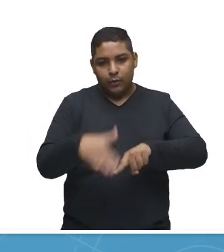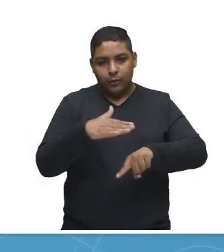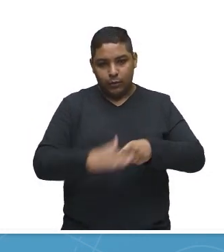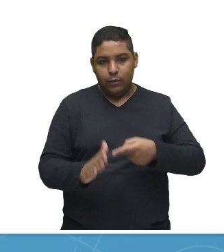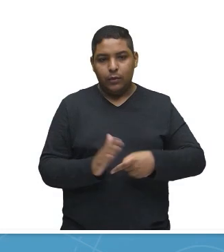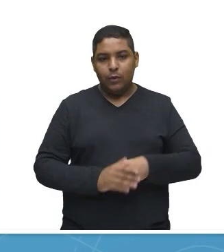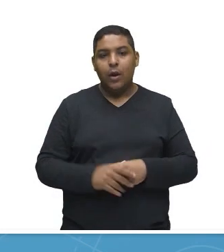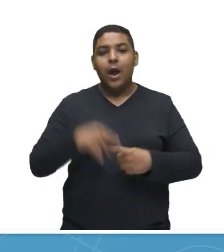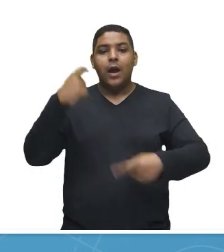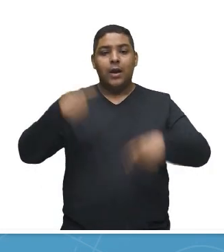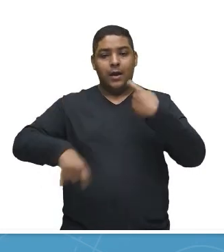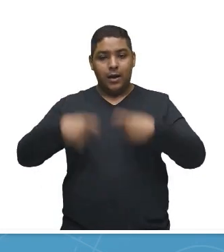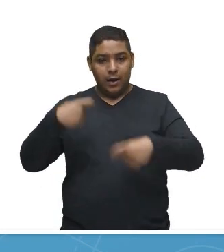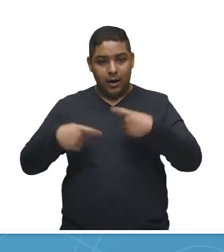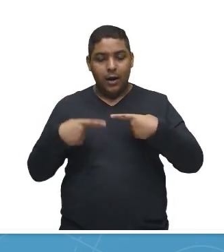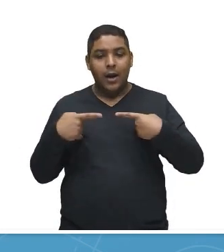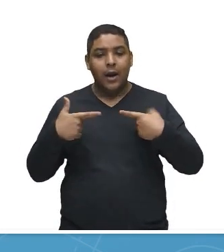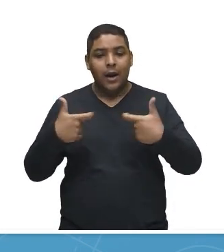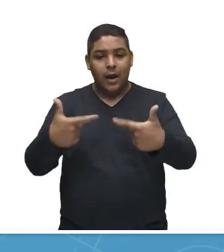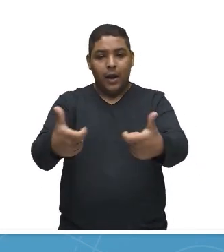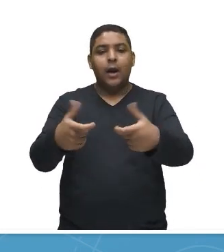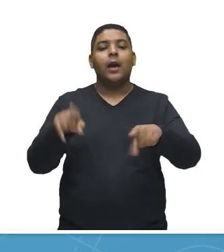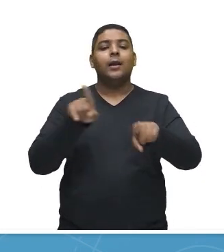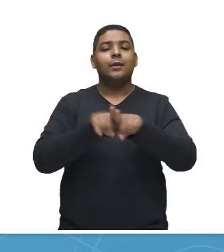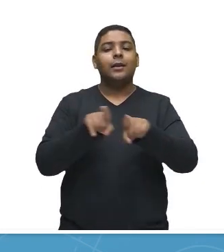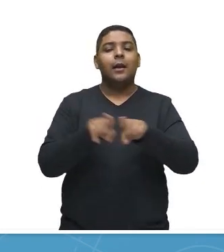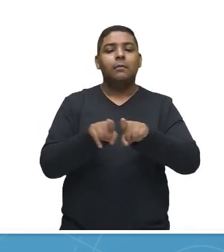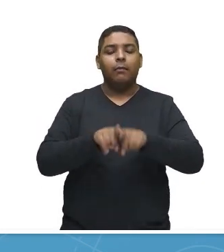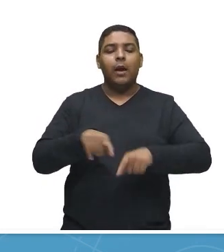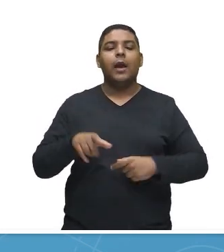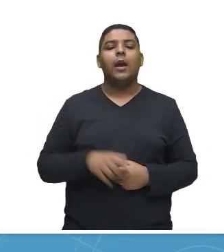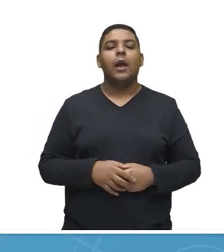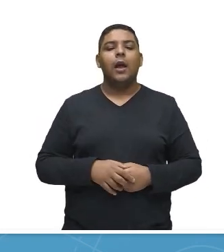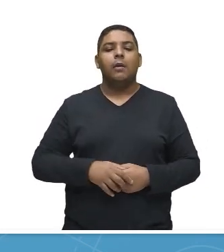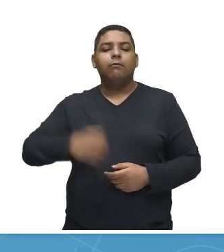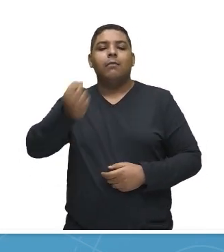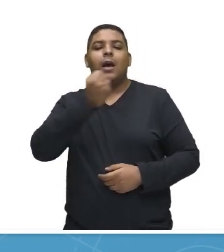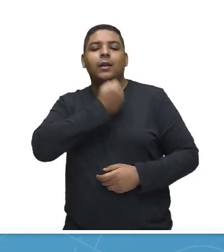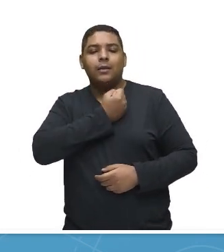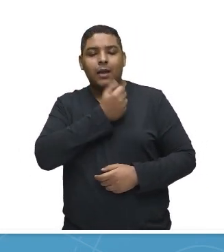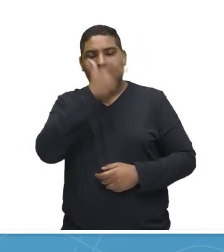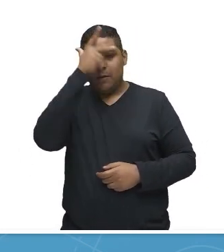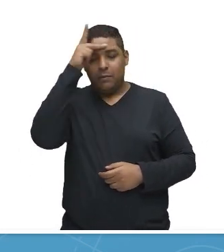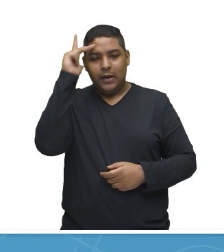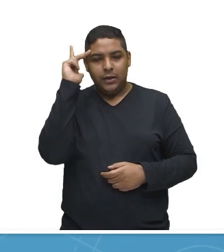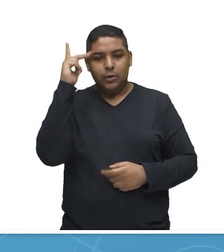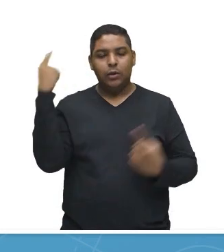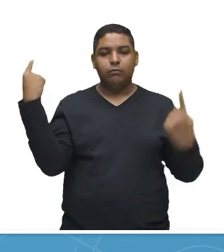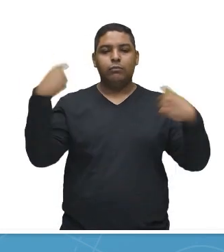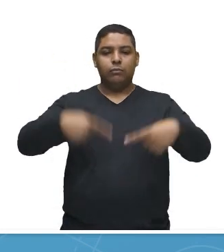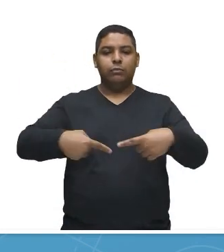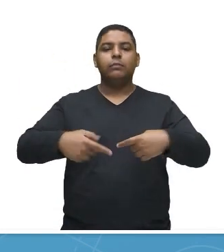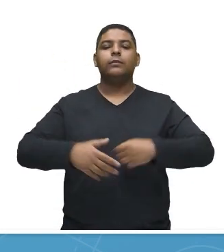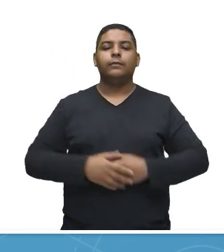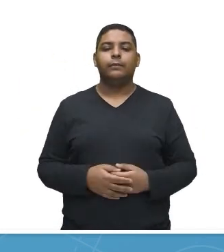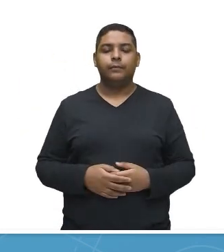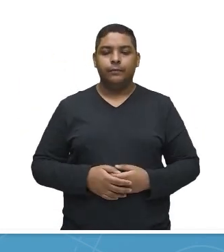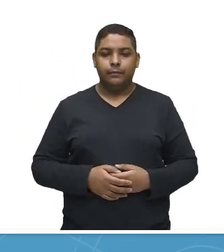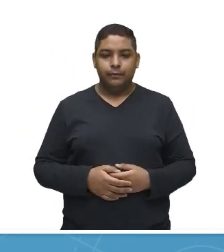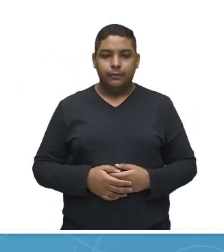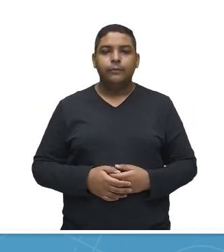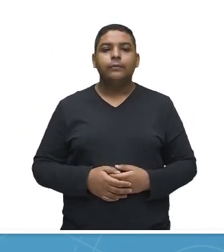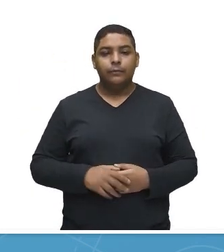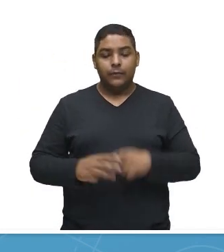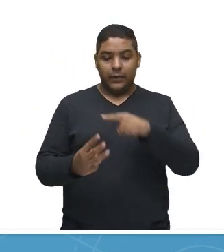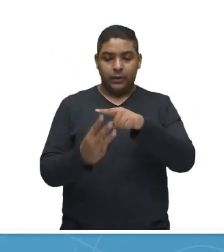para sacrificar os inimigos. Então, esses 3 são alguns instrumentos de luta